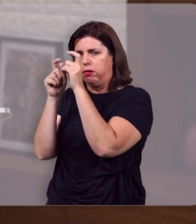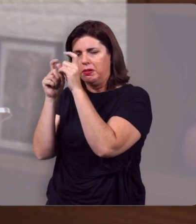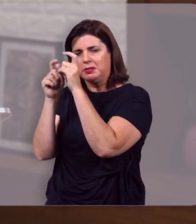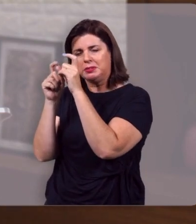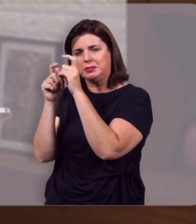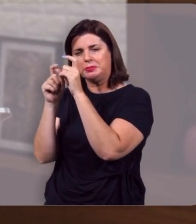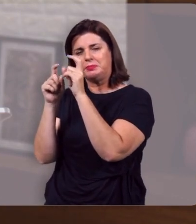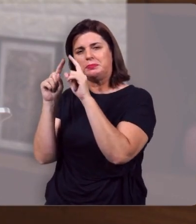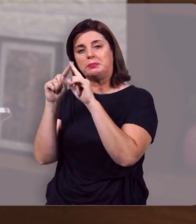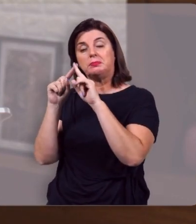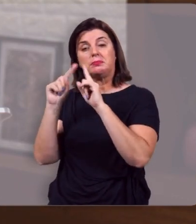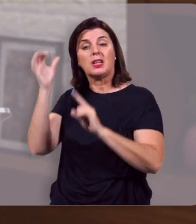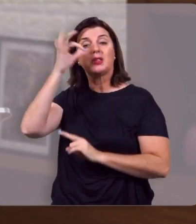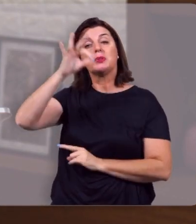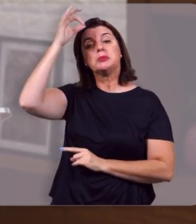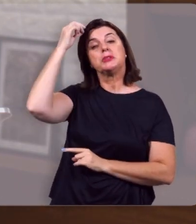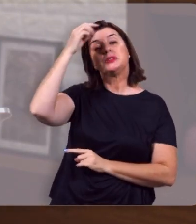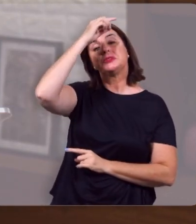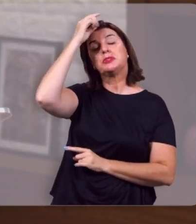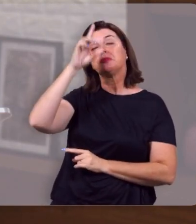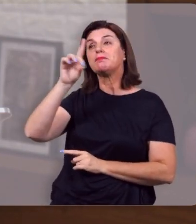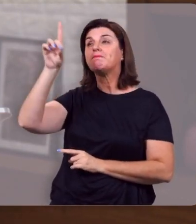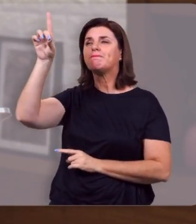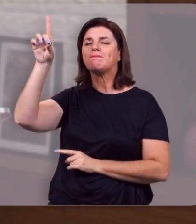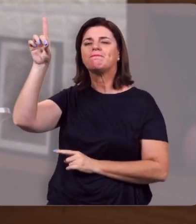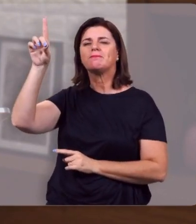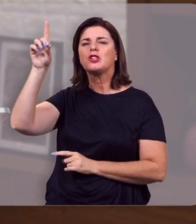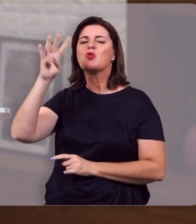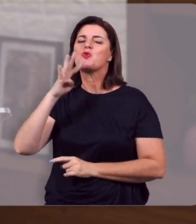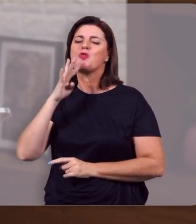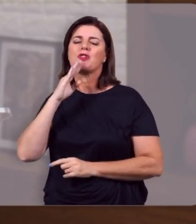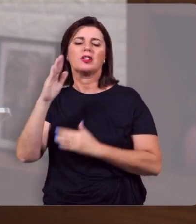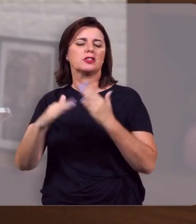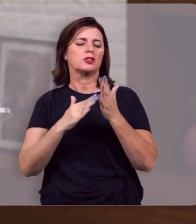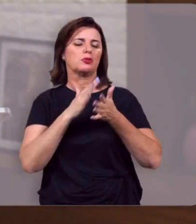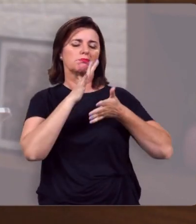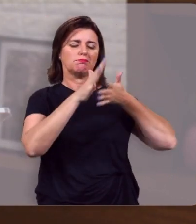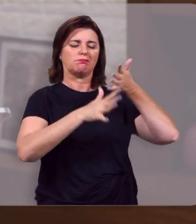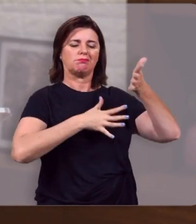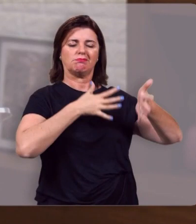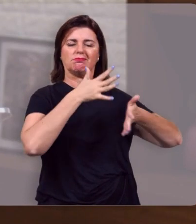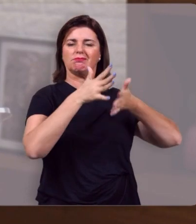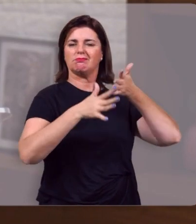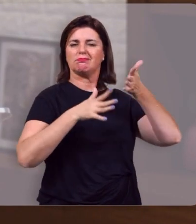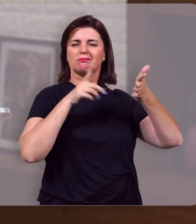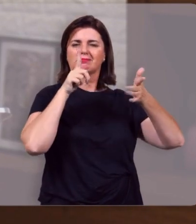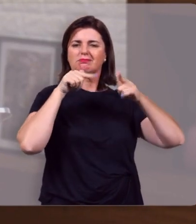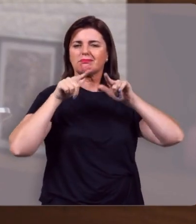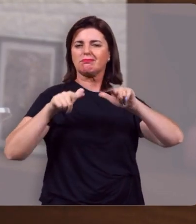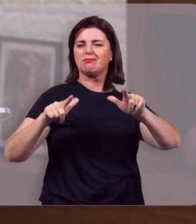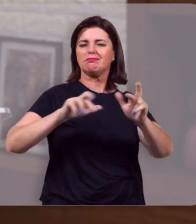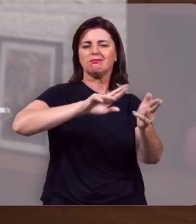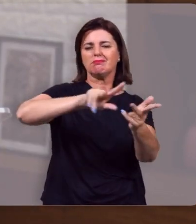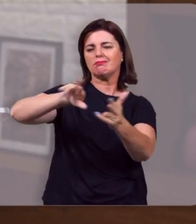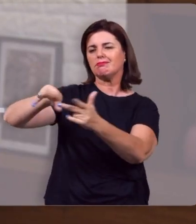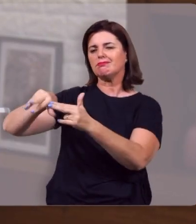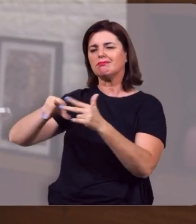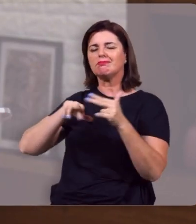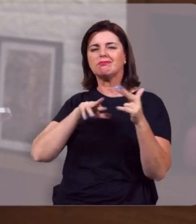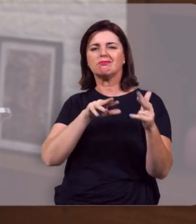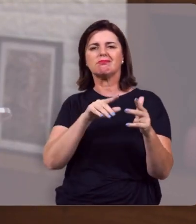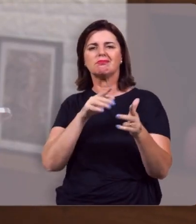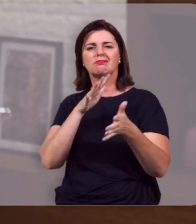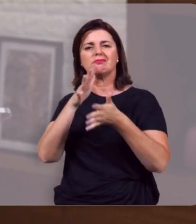Mas o Espírito Santo é Deus. E Ele conhece todas as línguas, todos os idiomas, todos os dialetos, de todos